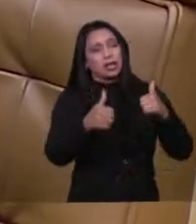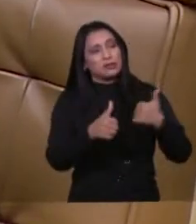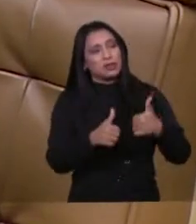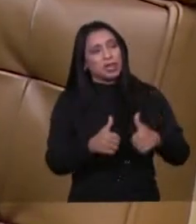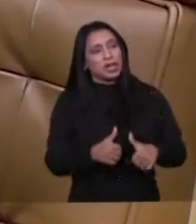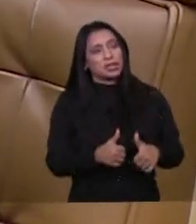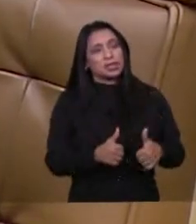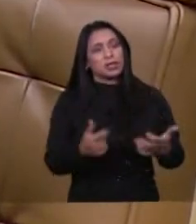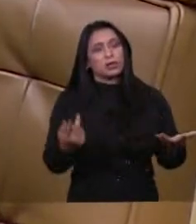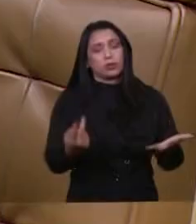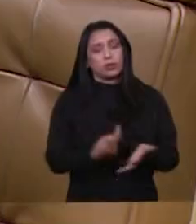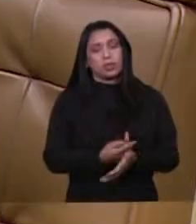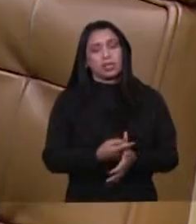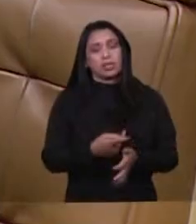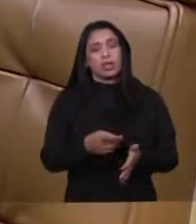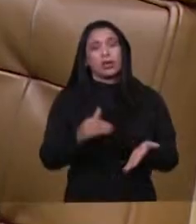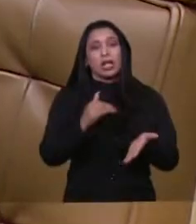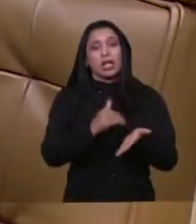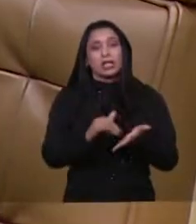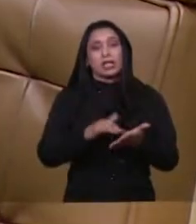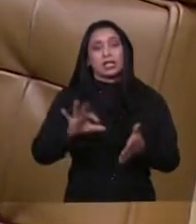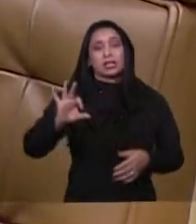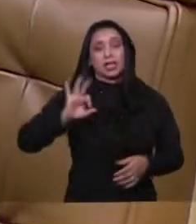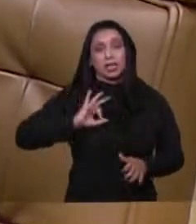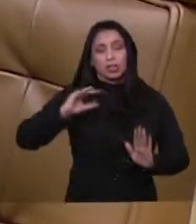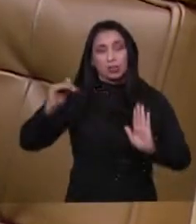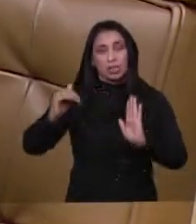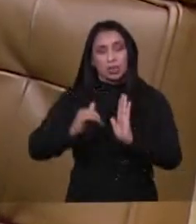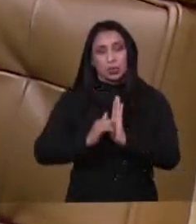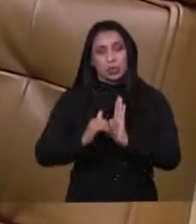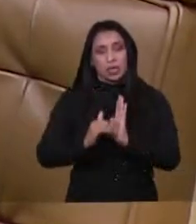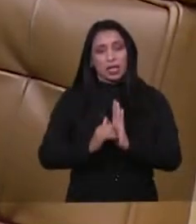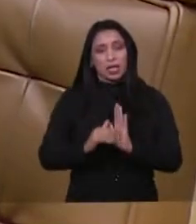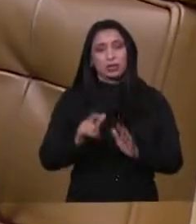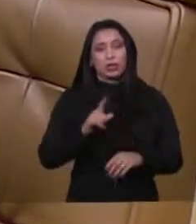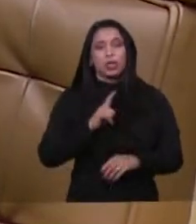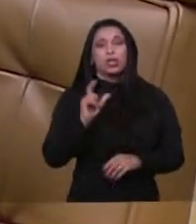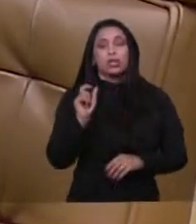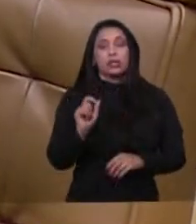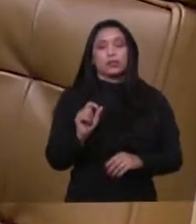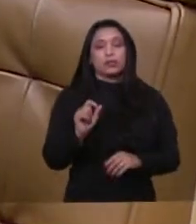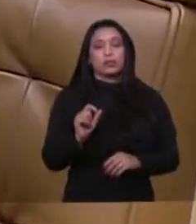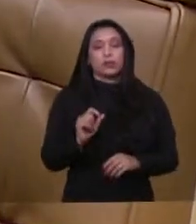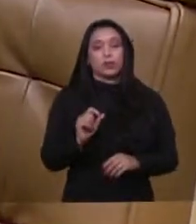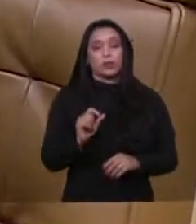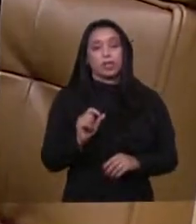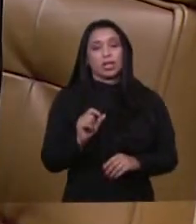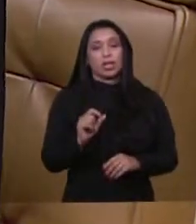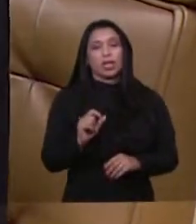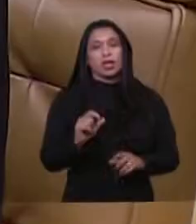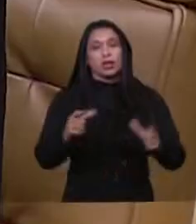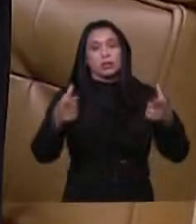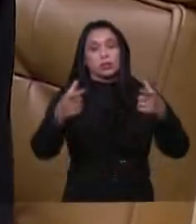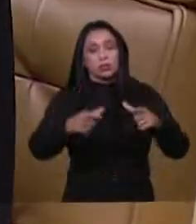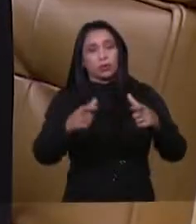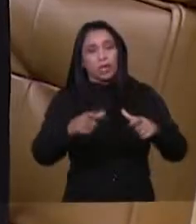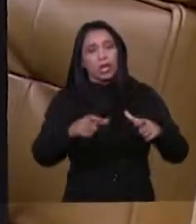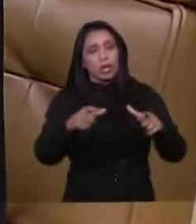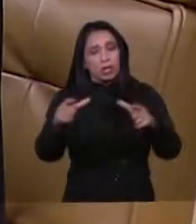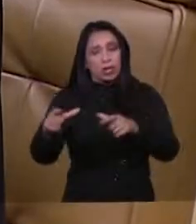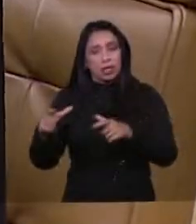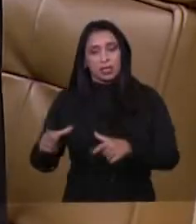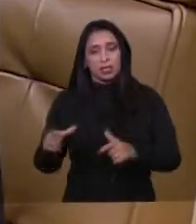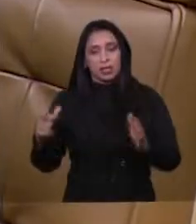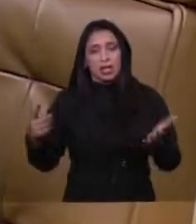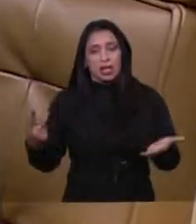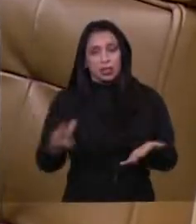local do dano elaborado pela Secretaria da Polícia do Senado, no qual se verificou que, aspas, instalações e objetos do Senado Federal foram